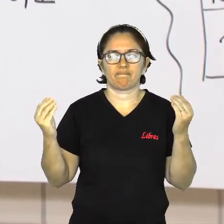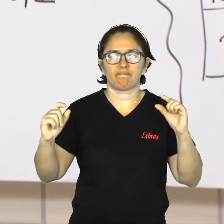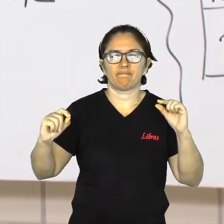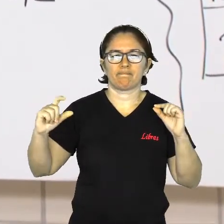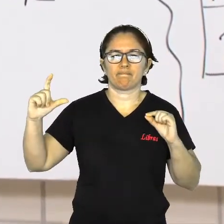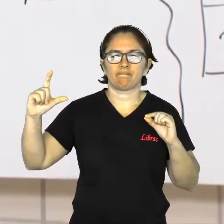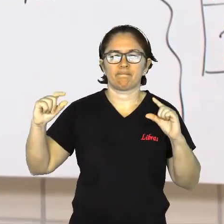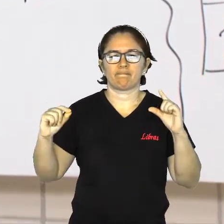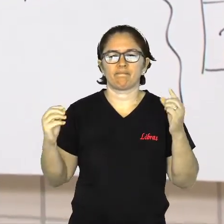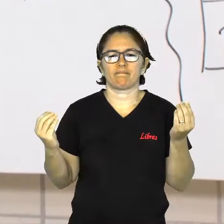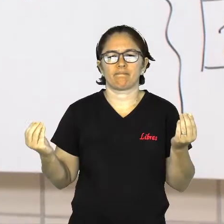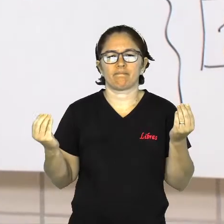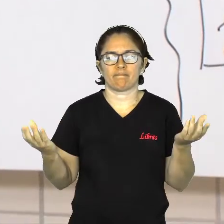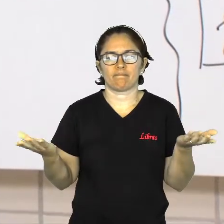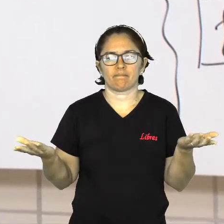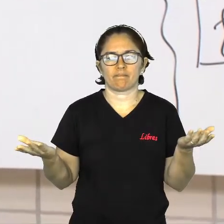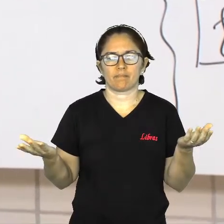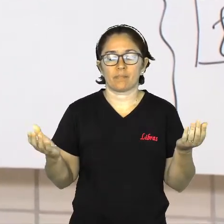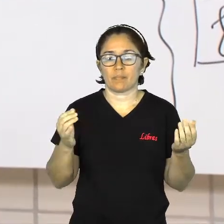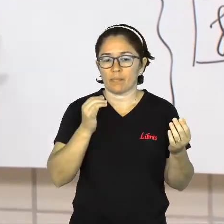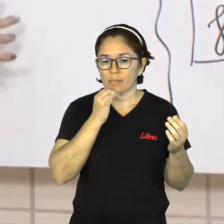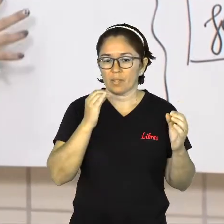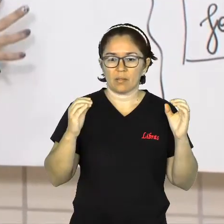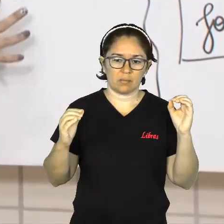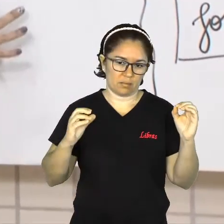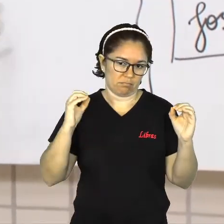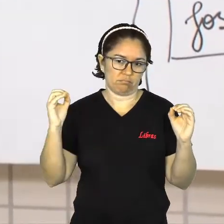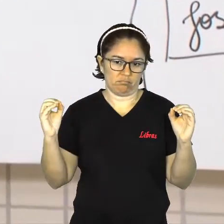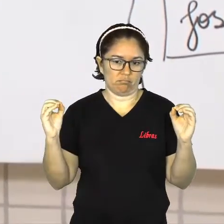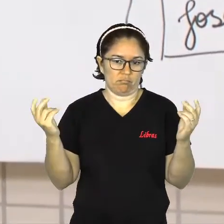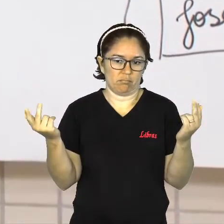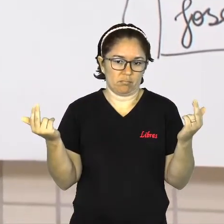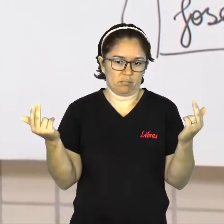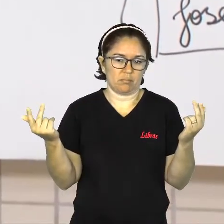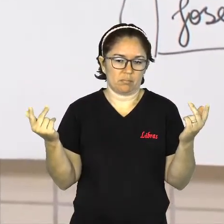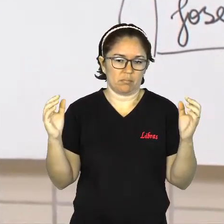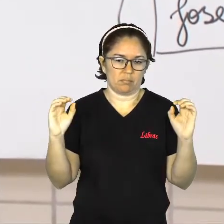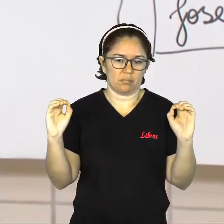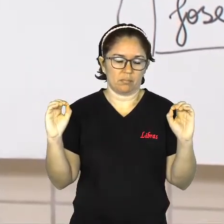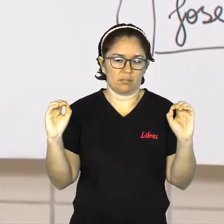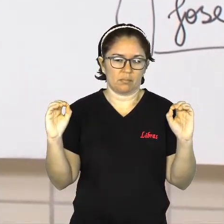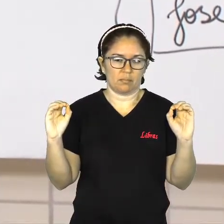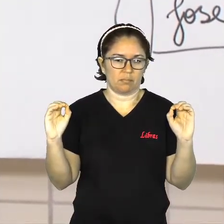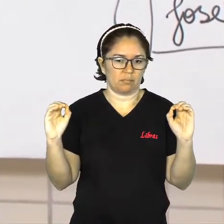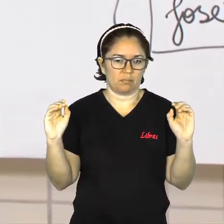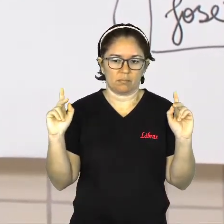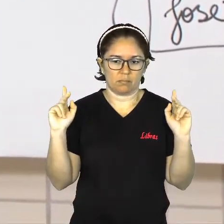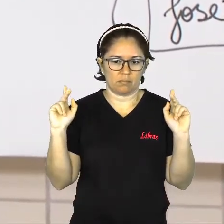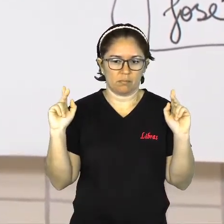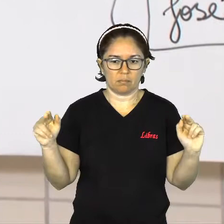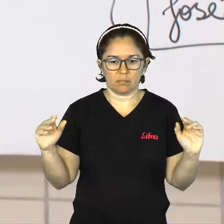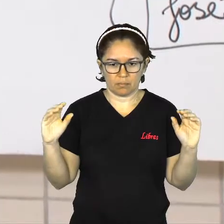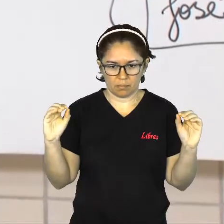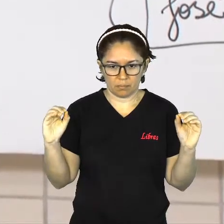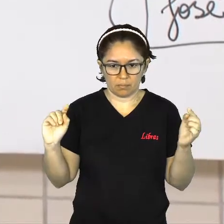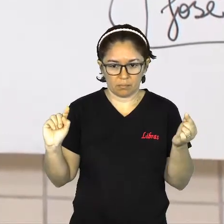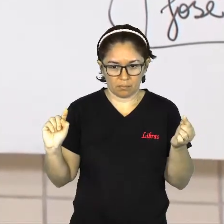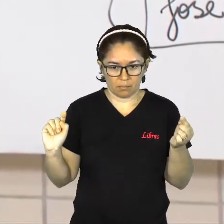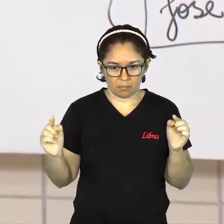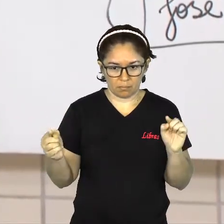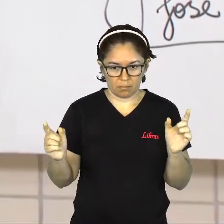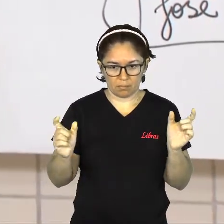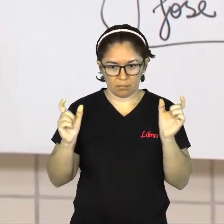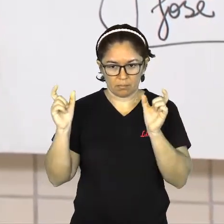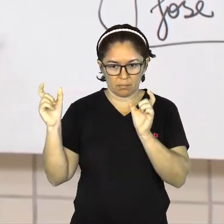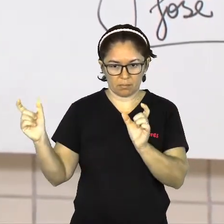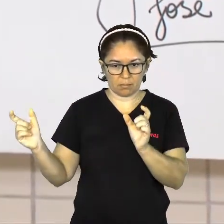saber? Primeiro vou comparar. Aqui é 0, aqui é 0. Tá tudo igual. Aí aqui vem 1 e